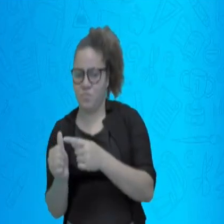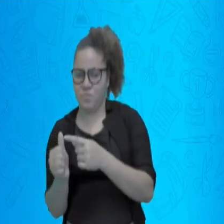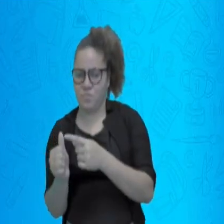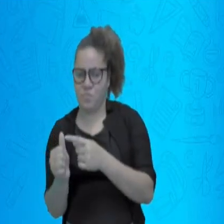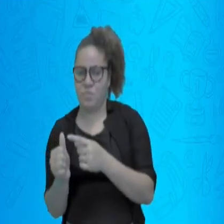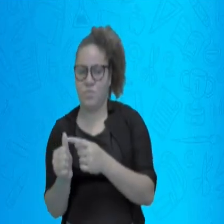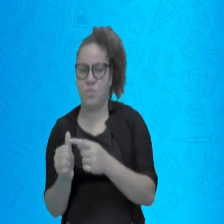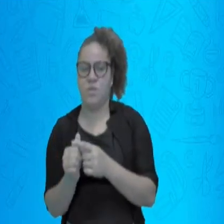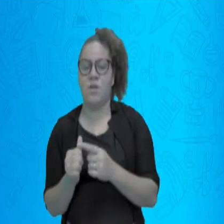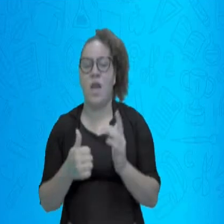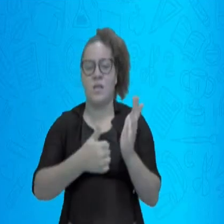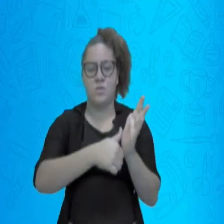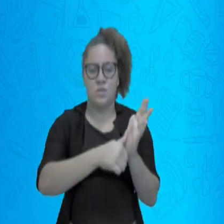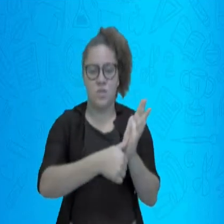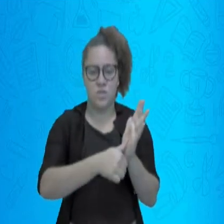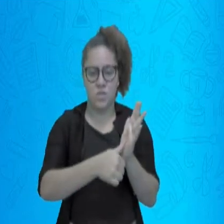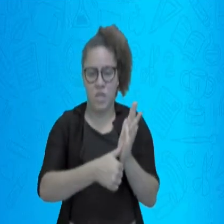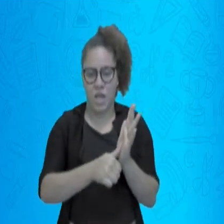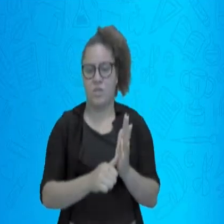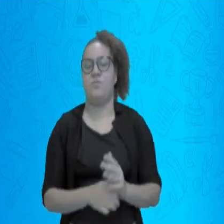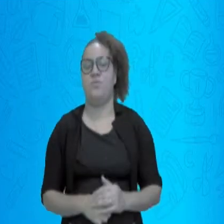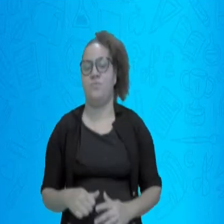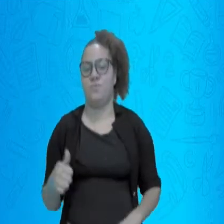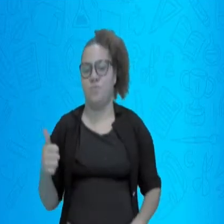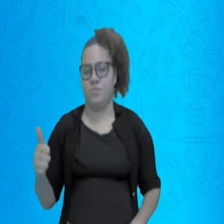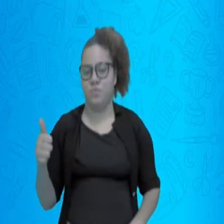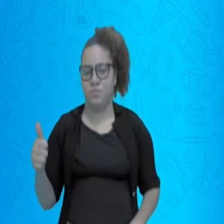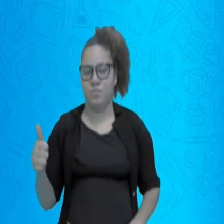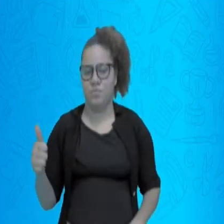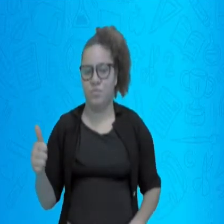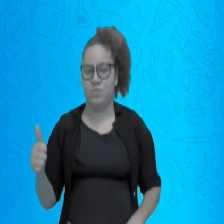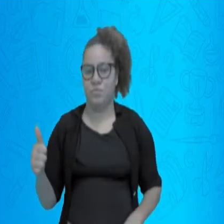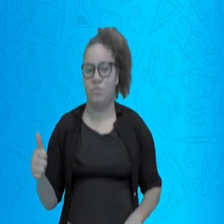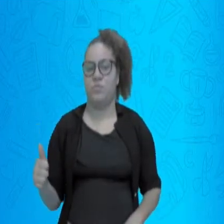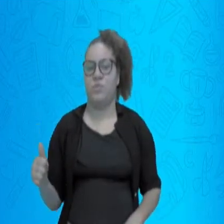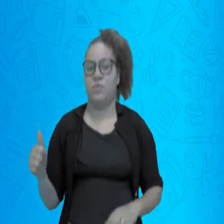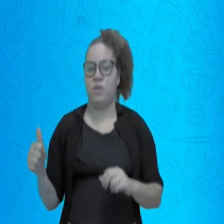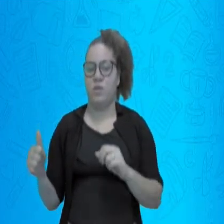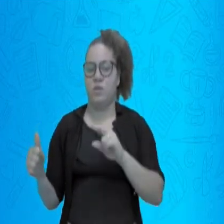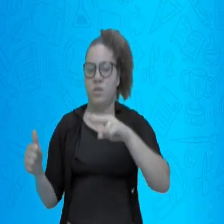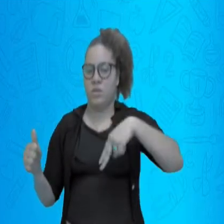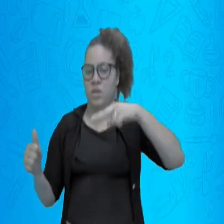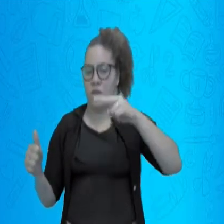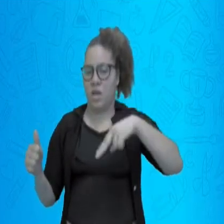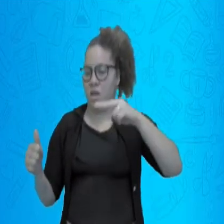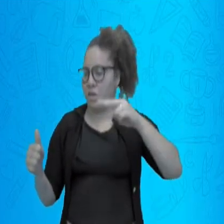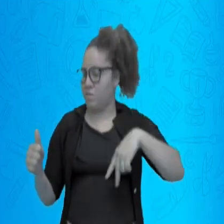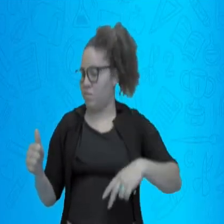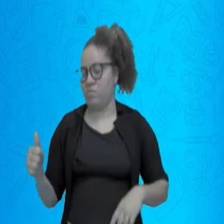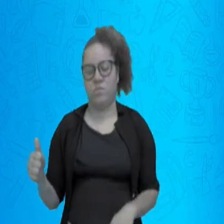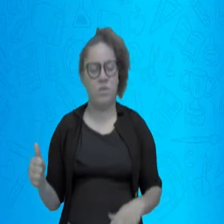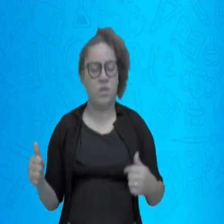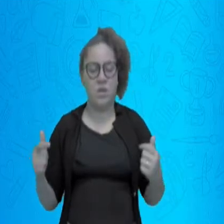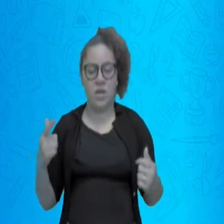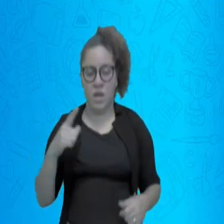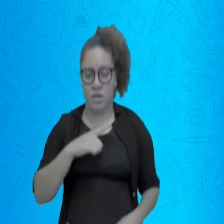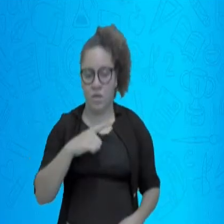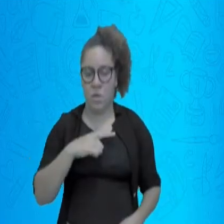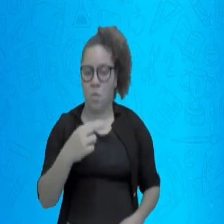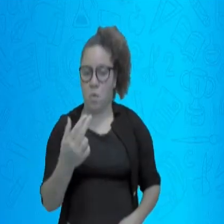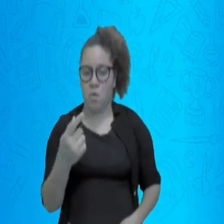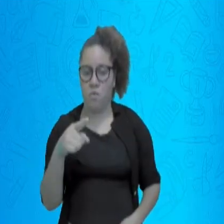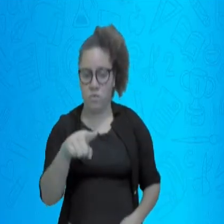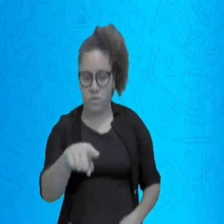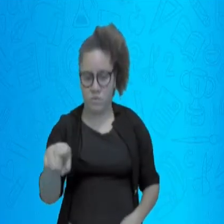identifica a sua identidade digital. Ninguém tem uma identidade igual à sua. Nenhuma pessoa você vai